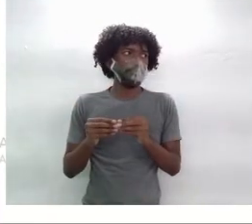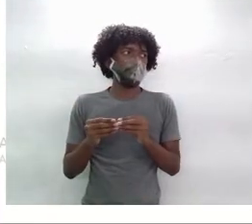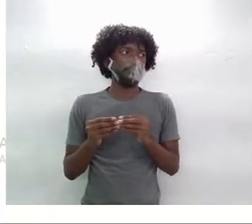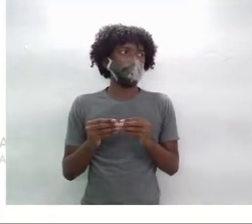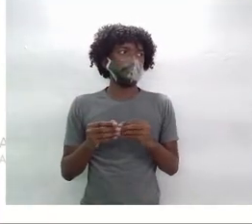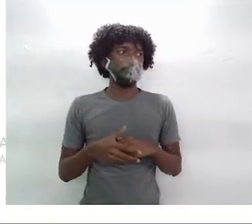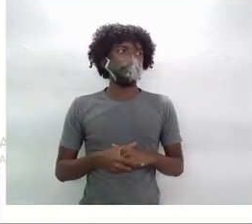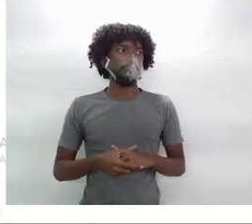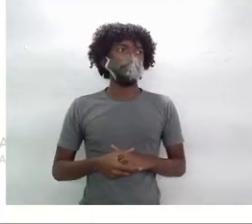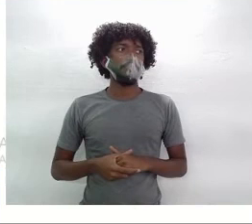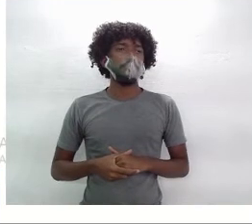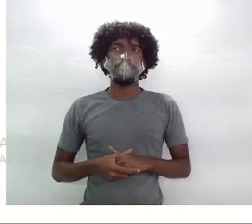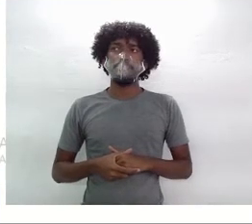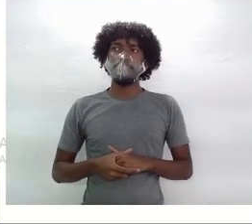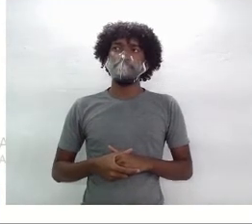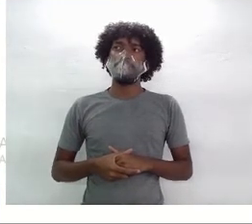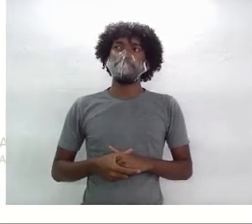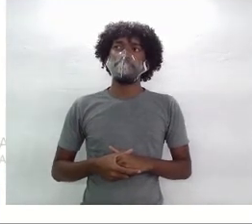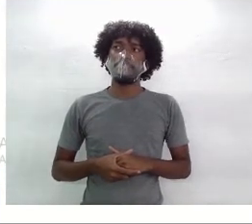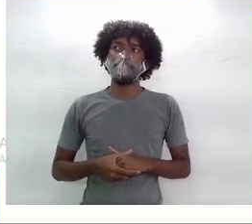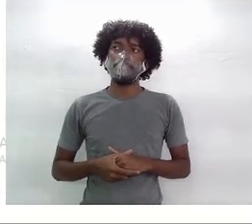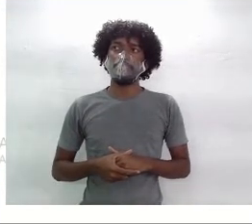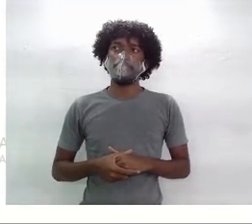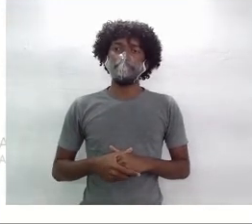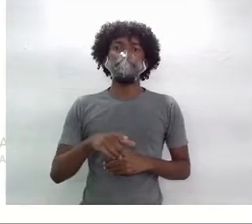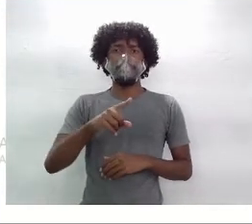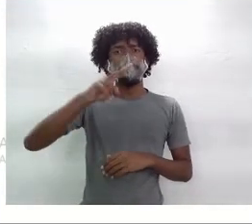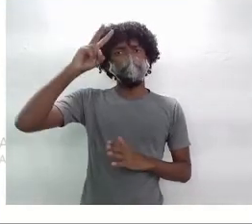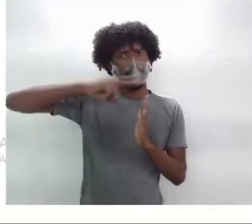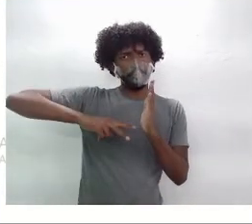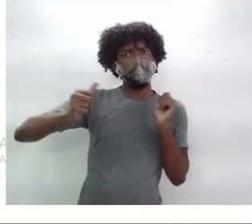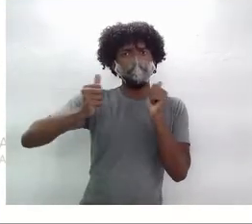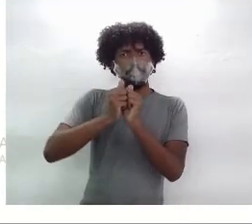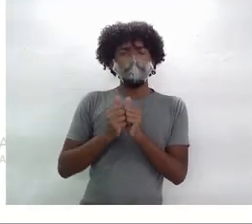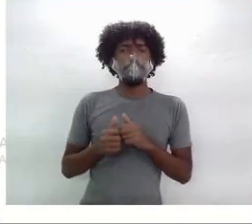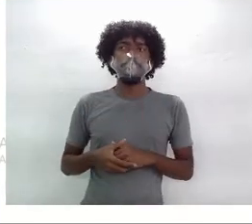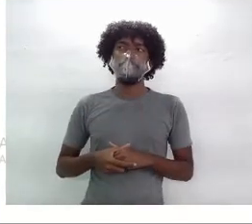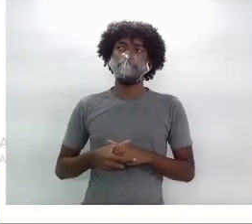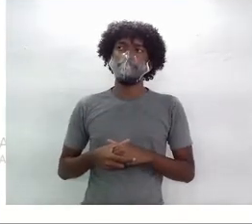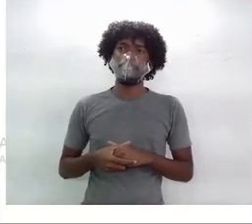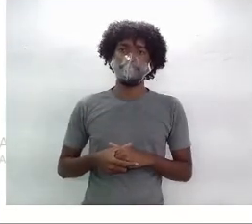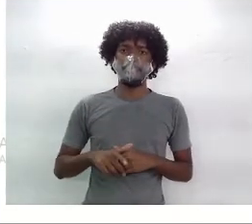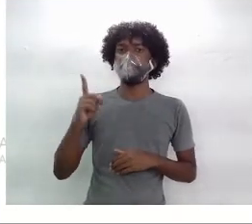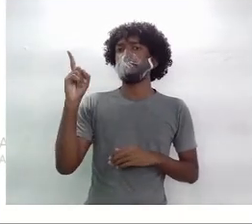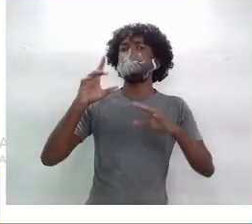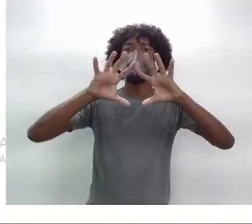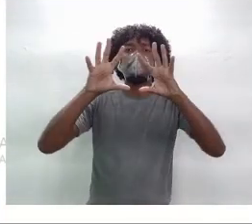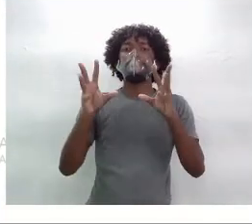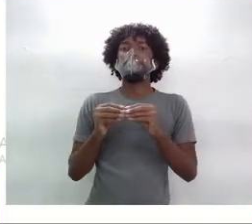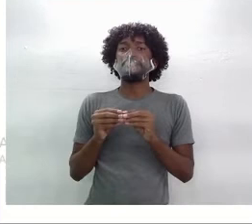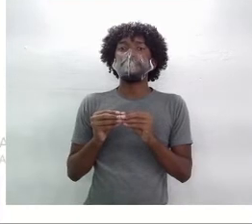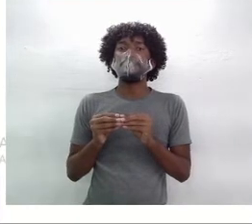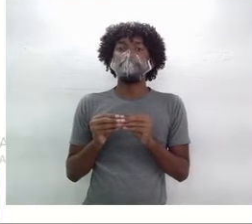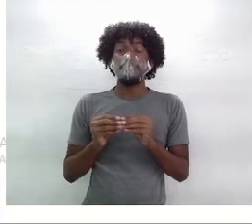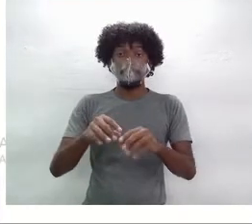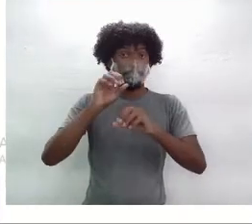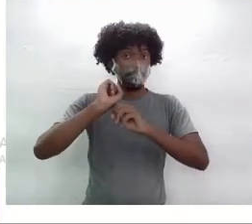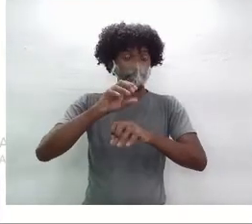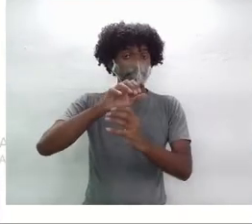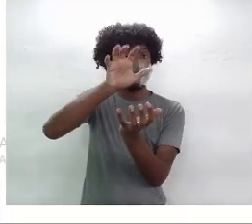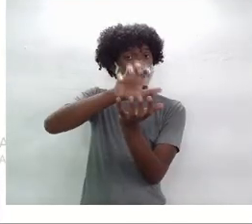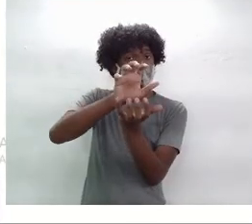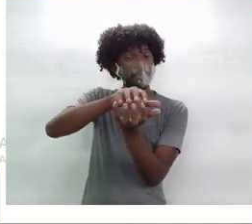finalizando dessa série. Leiam comigo. Em síntese, as aulas de ensino